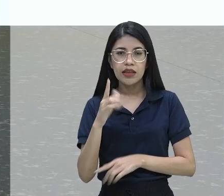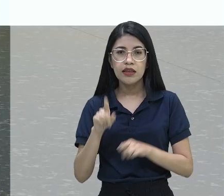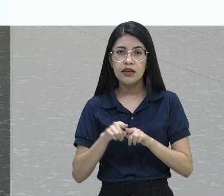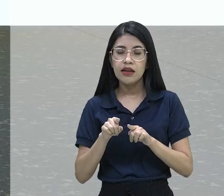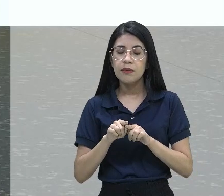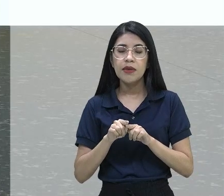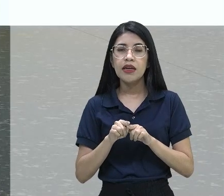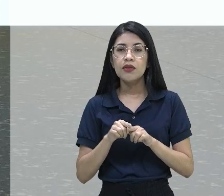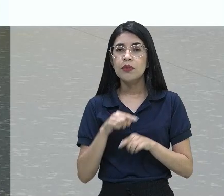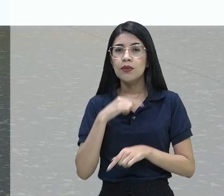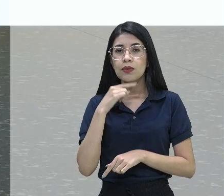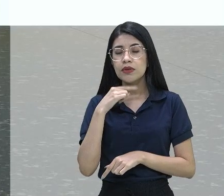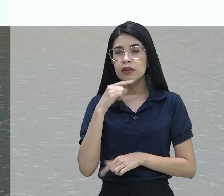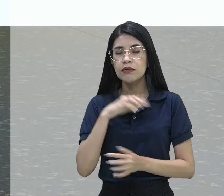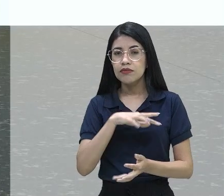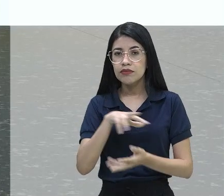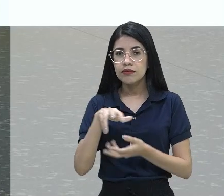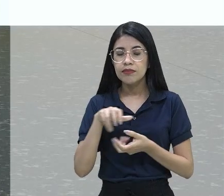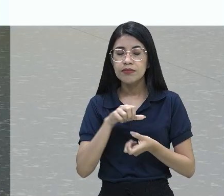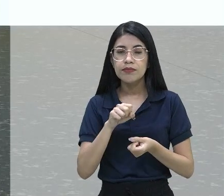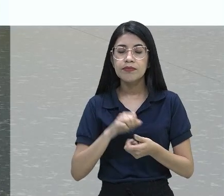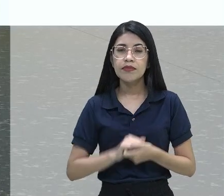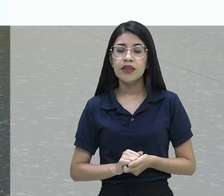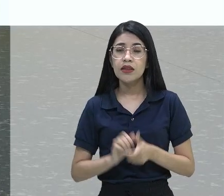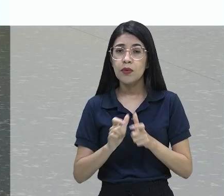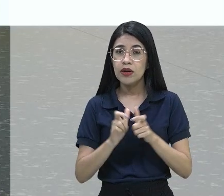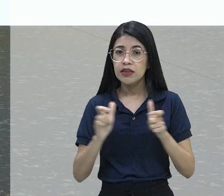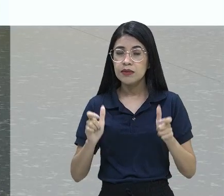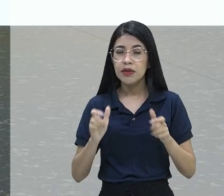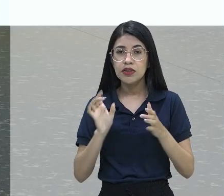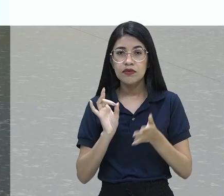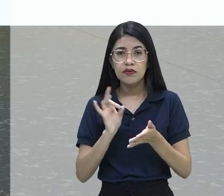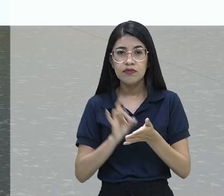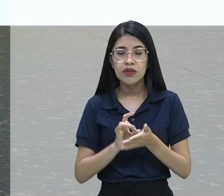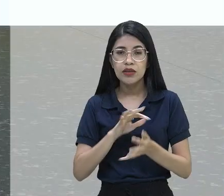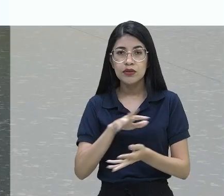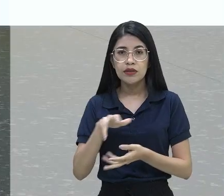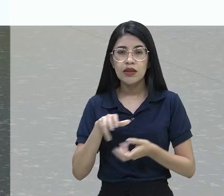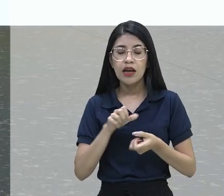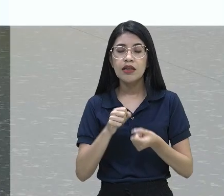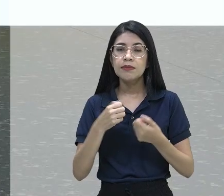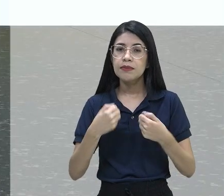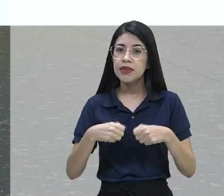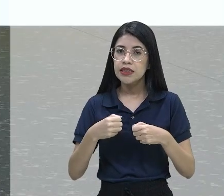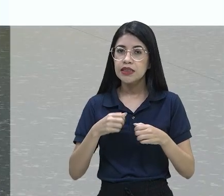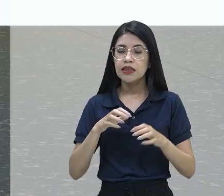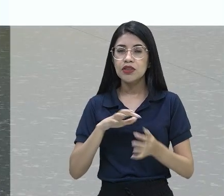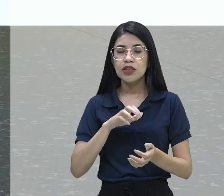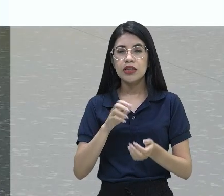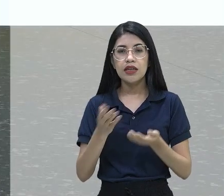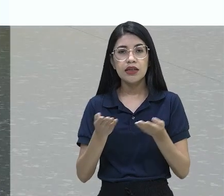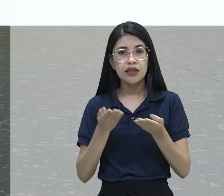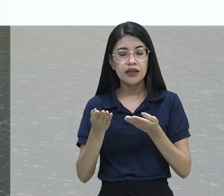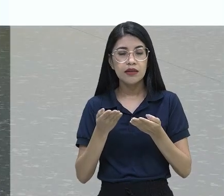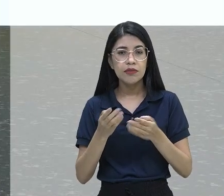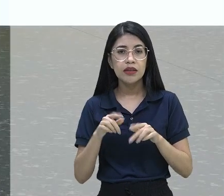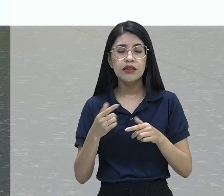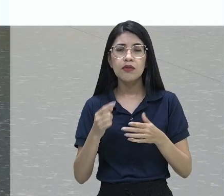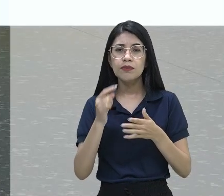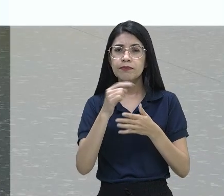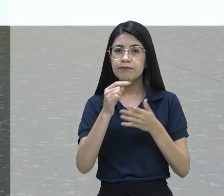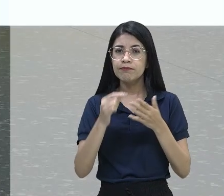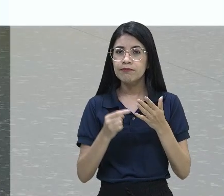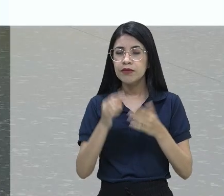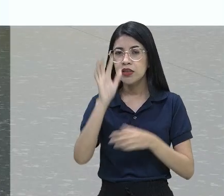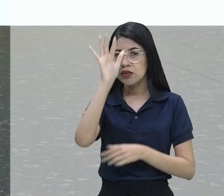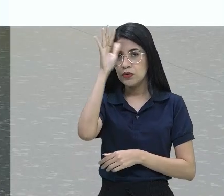será sustentável. Então, um crescimento verdadeiramente sustentável exige equilíbrio. Quais são as soluções, então, professor Paulo?